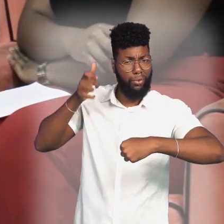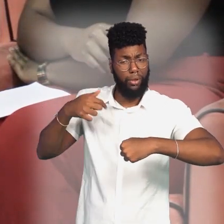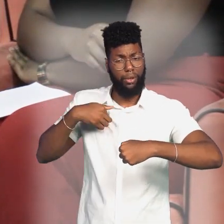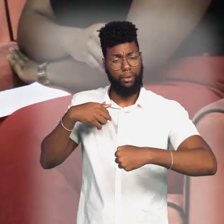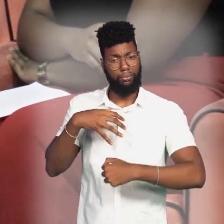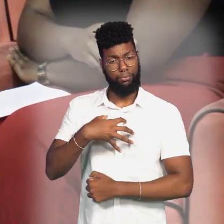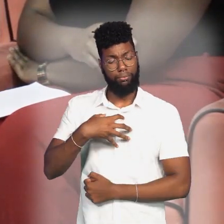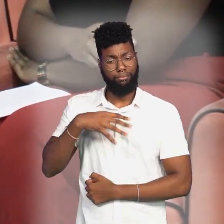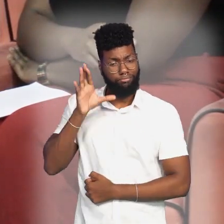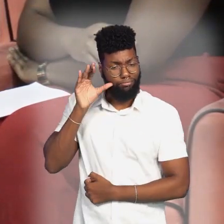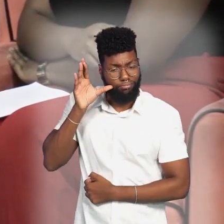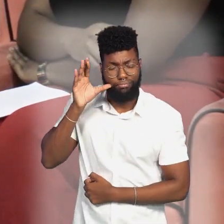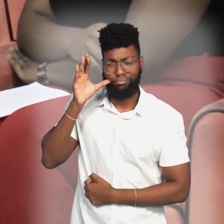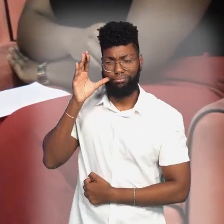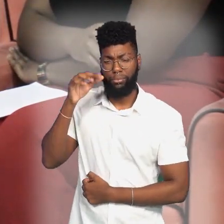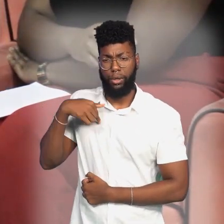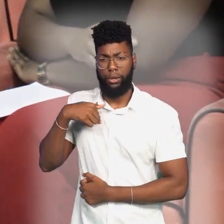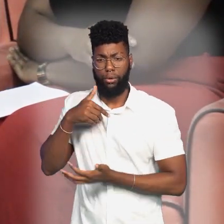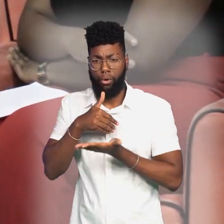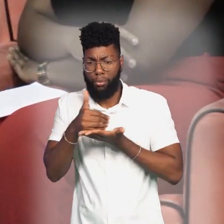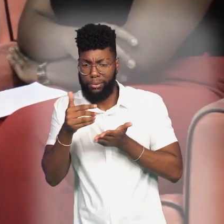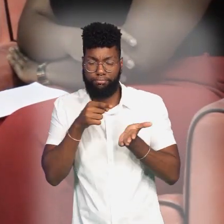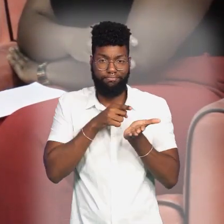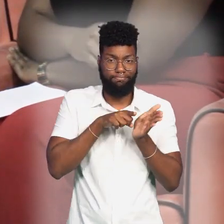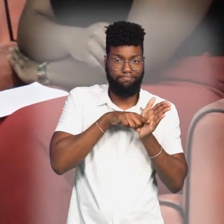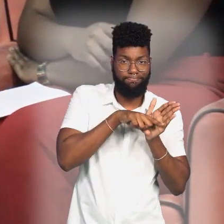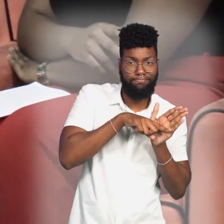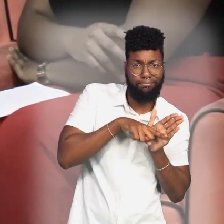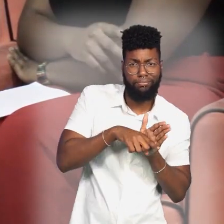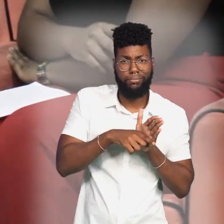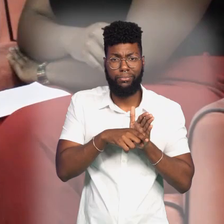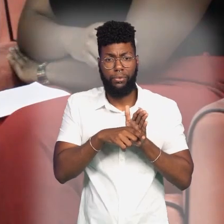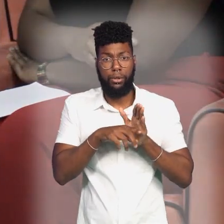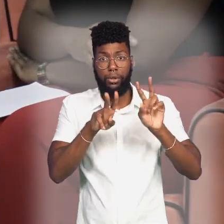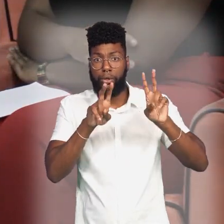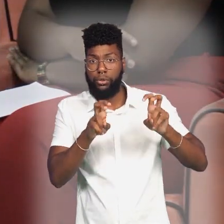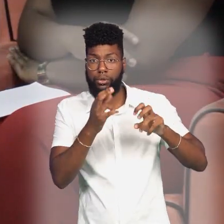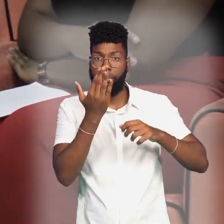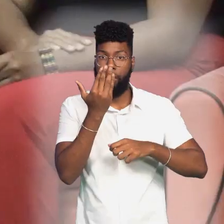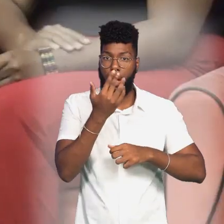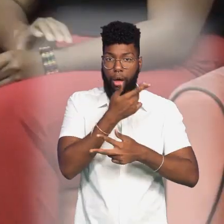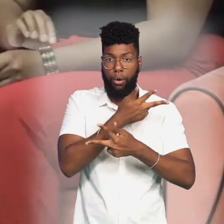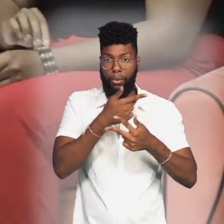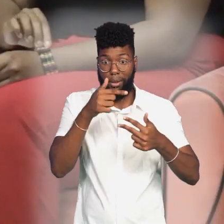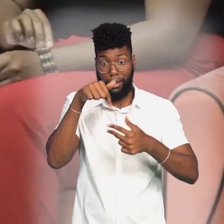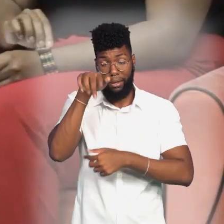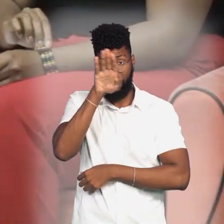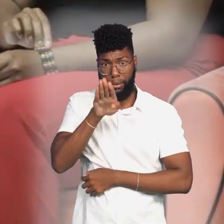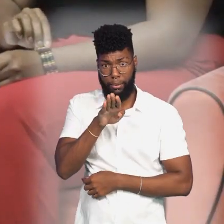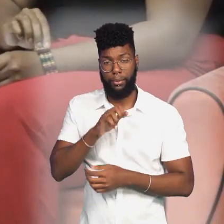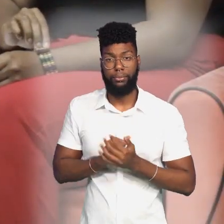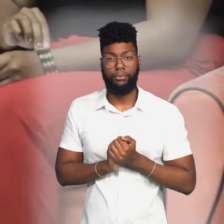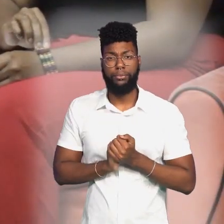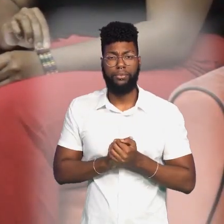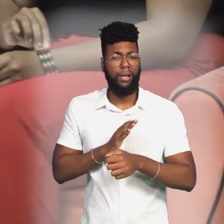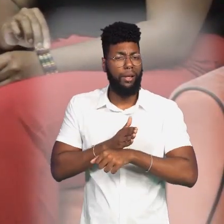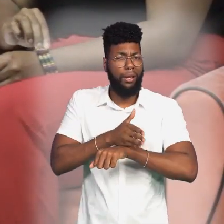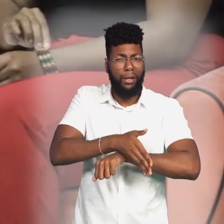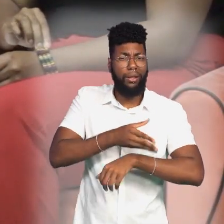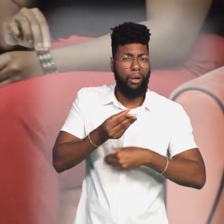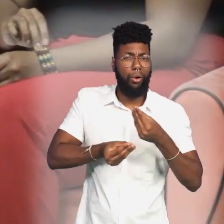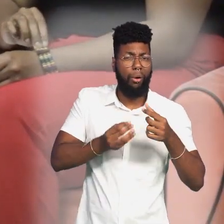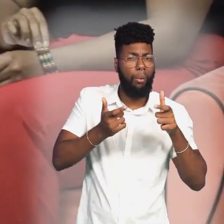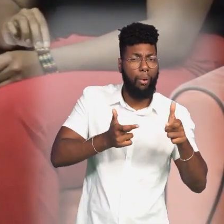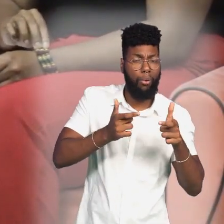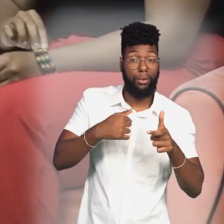curiosidade. Foi aí que eu comecei a pesquisar alimentação no Brasil. Então, a entrada foi por onde? Em